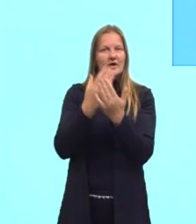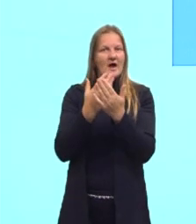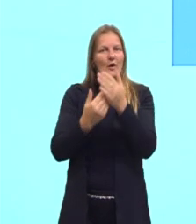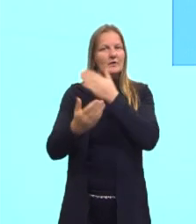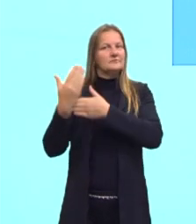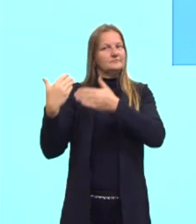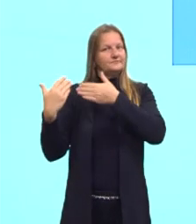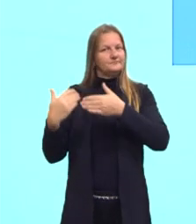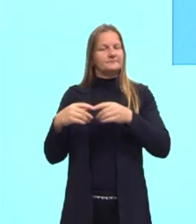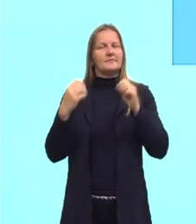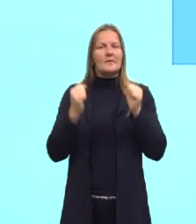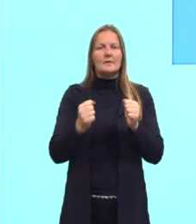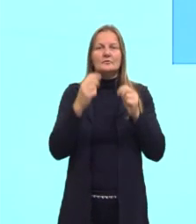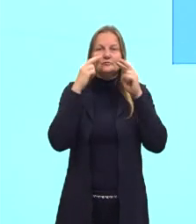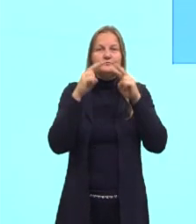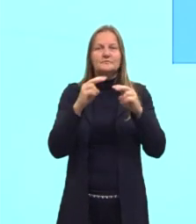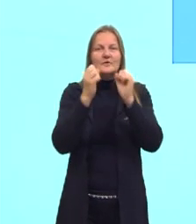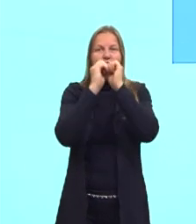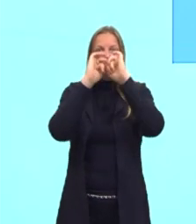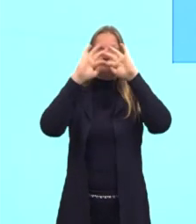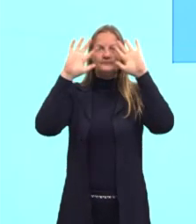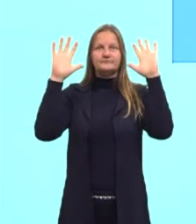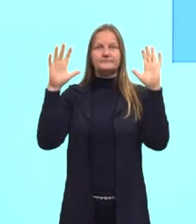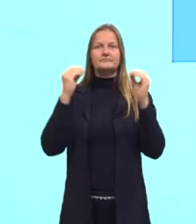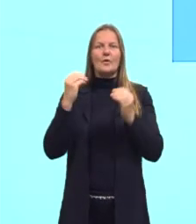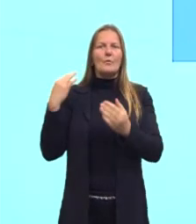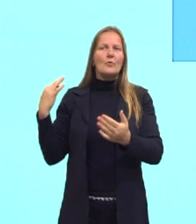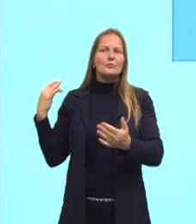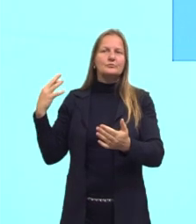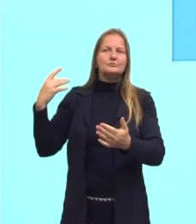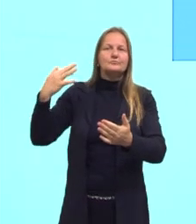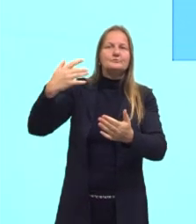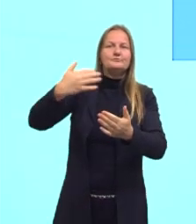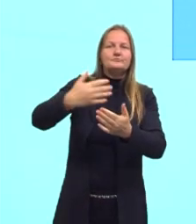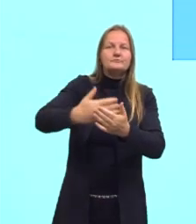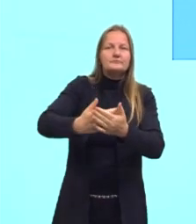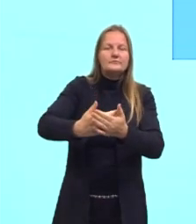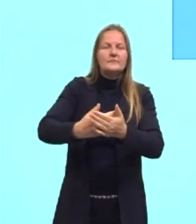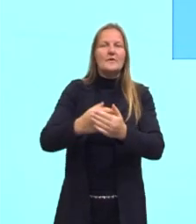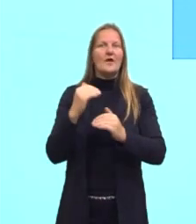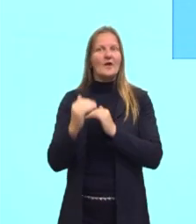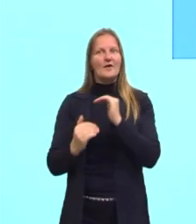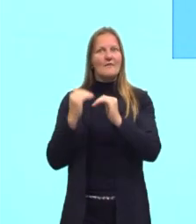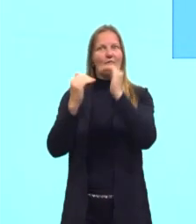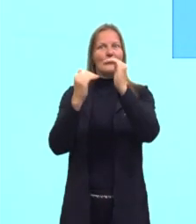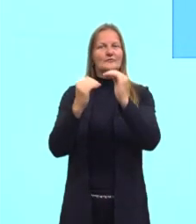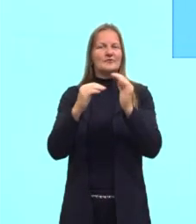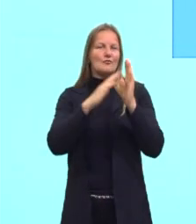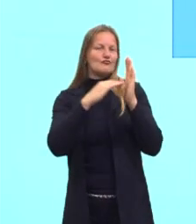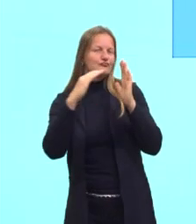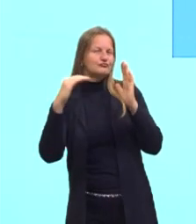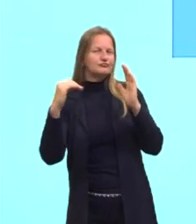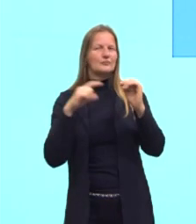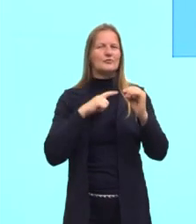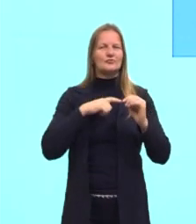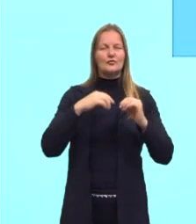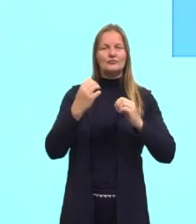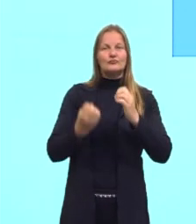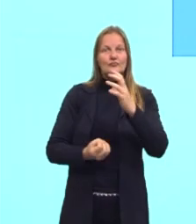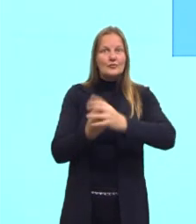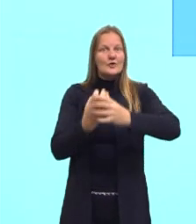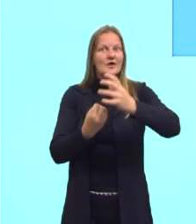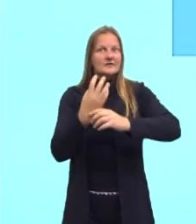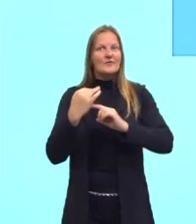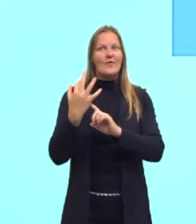nossas aulas anteriores é para entender como que essa linha do tempo ia sair evolução da estética aí da